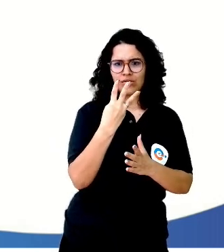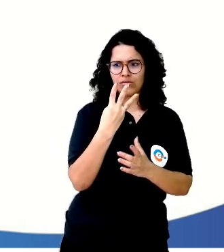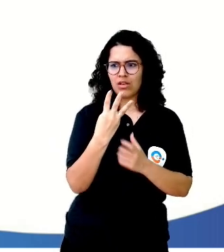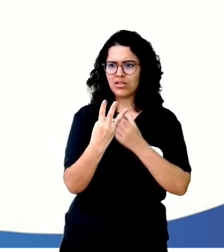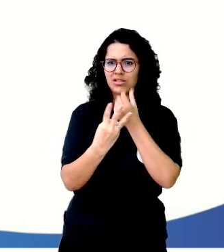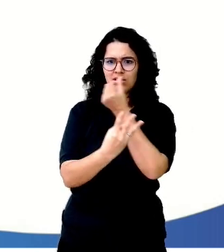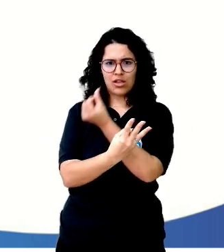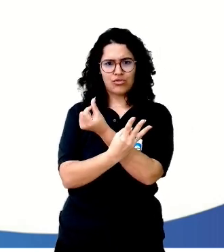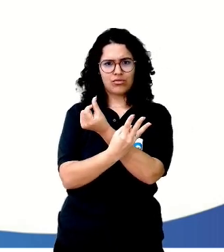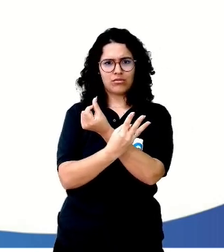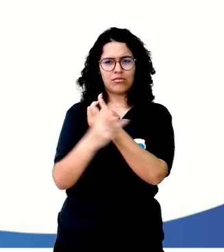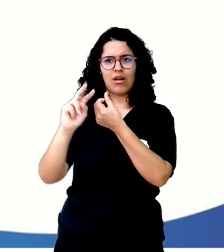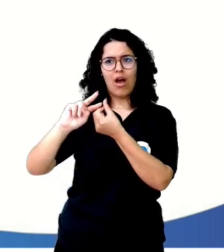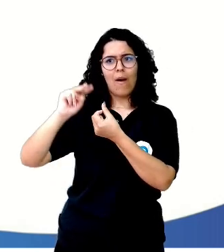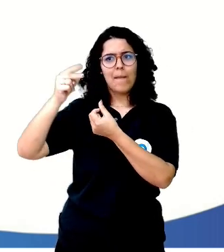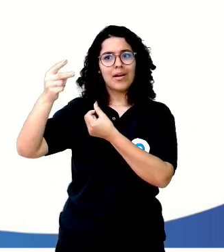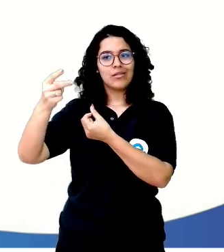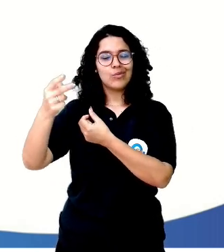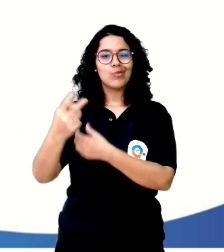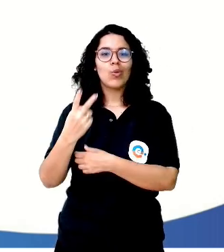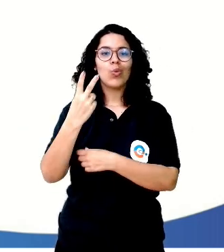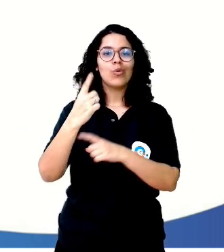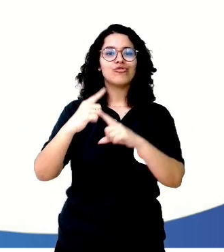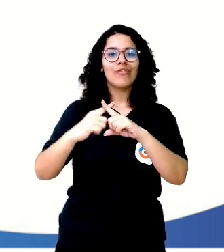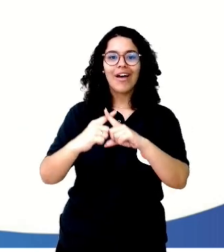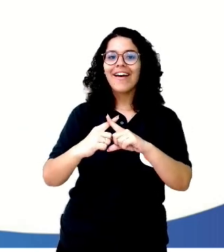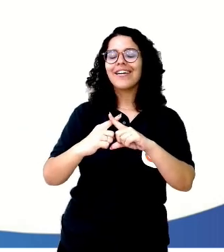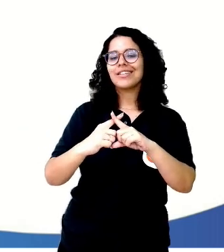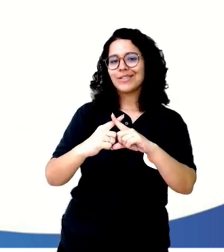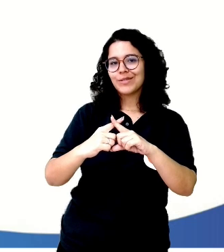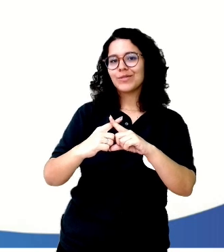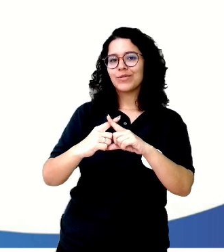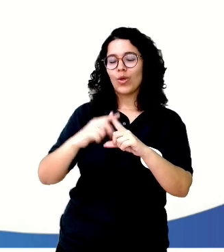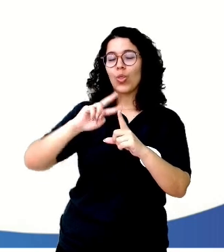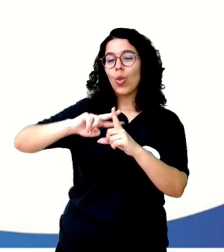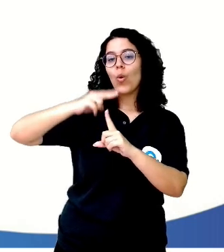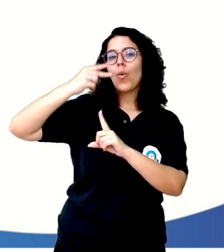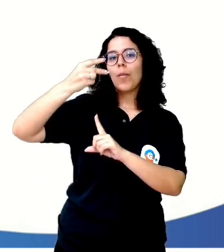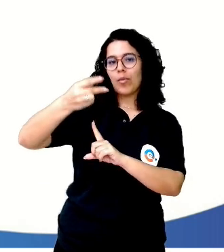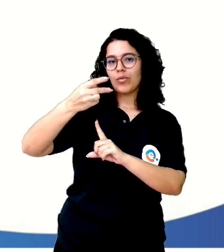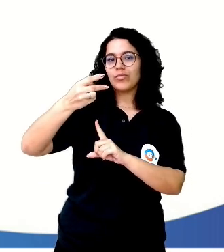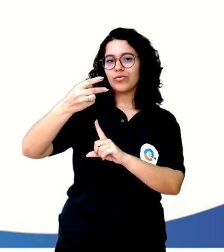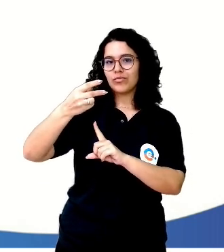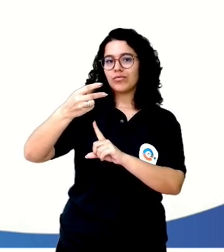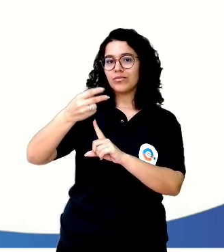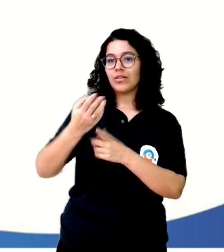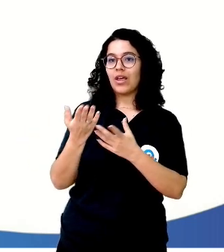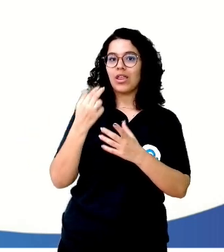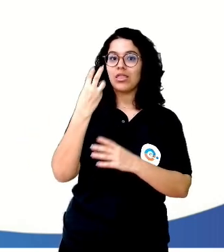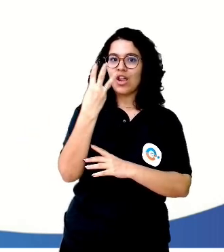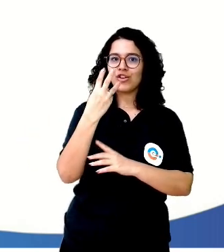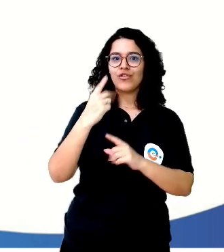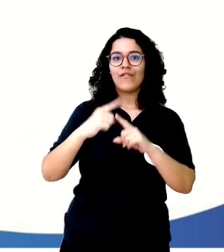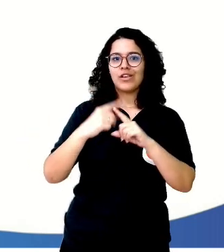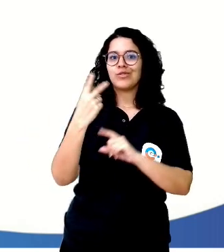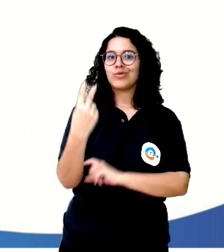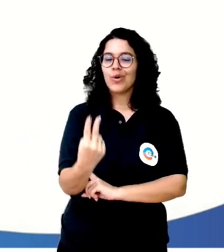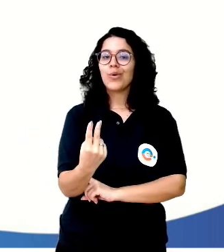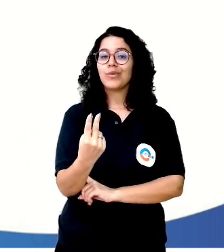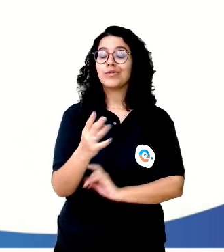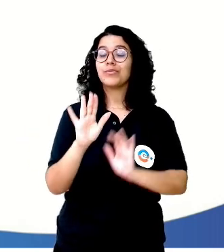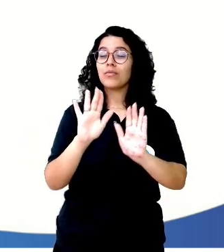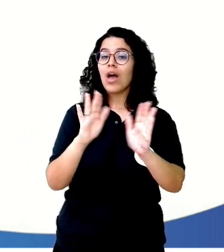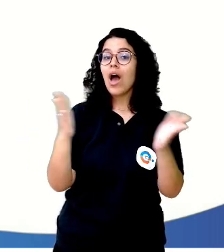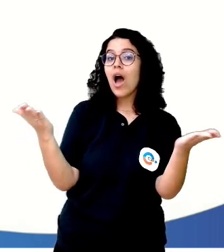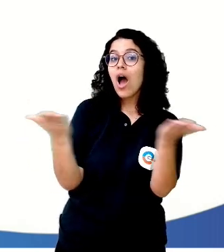a proporcionalidade, ó, é de 2, ou seja, é de dobro. Eu peguei o 3 e multipliquei por 2. Agora vou